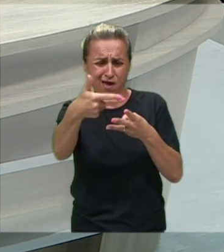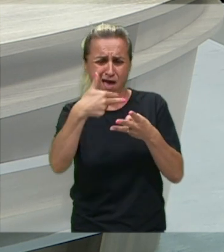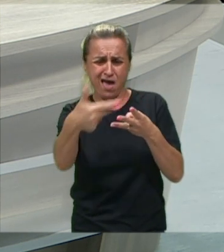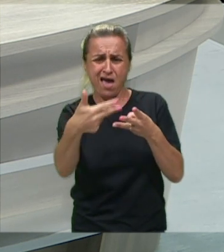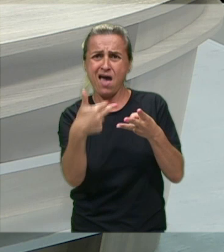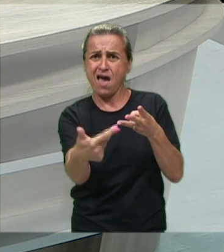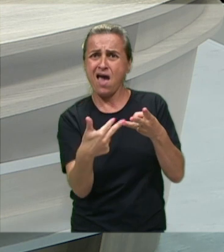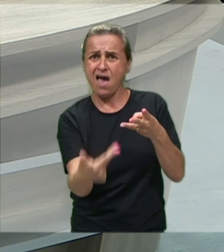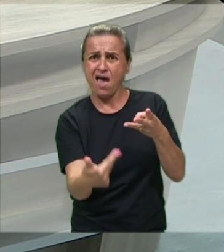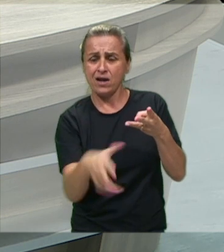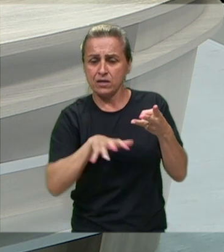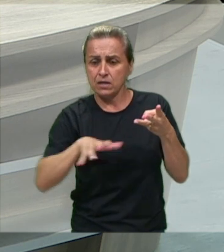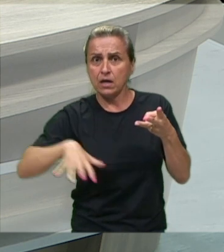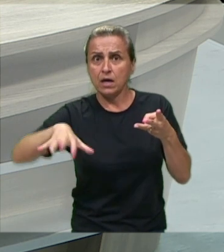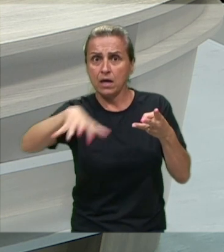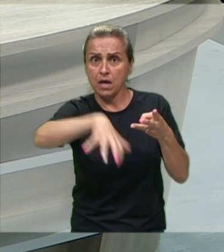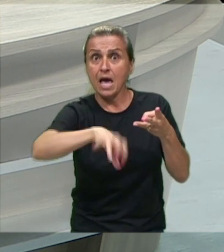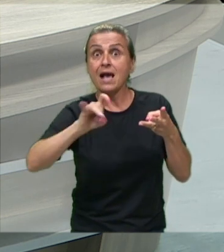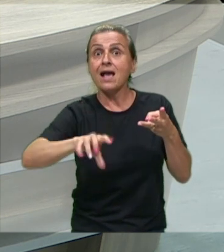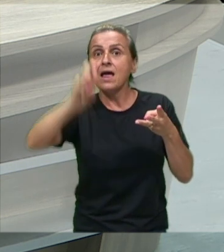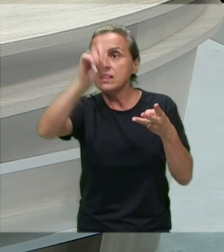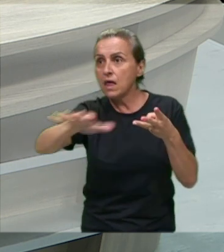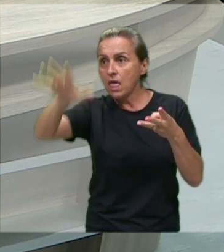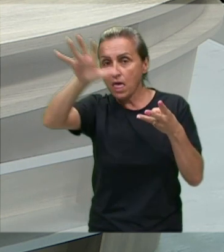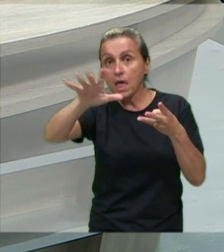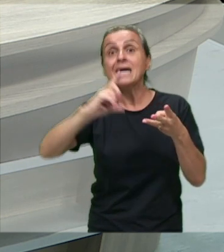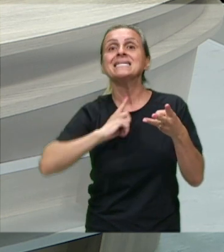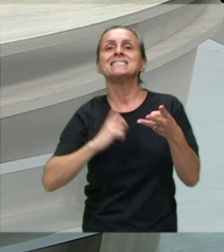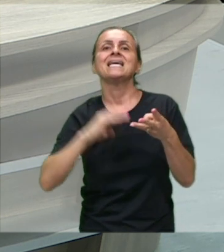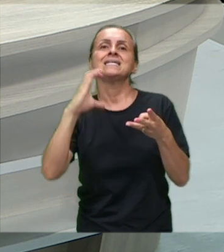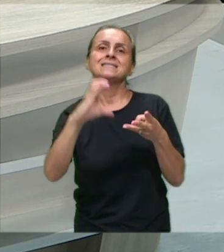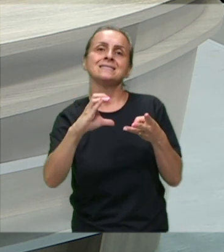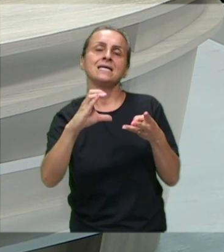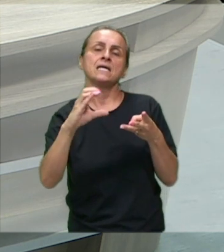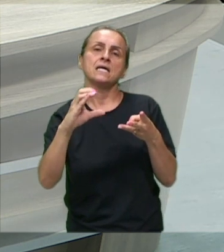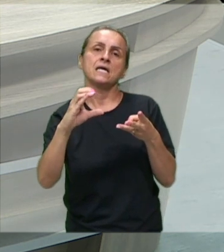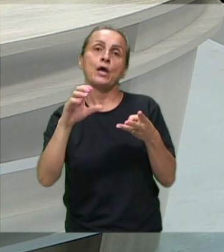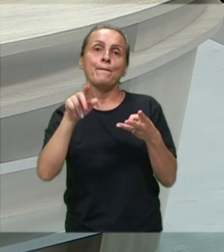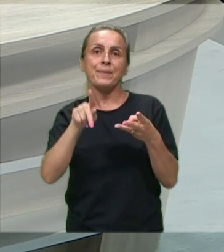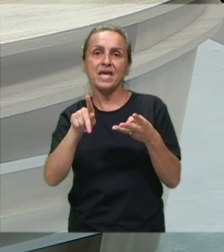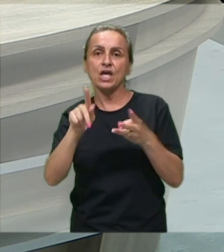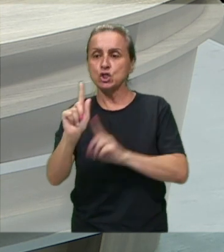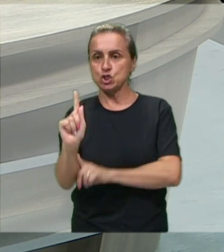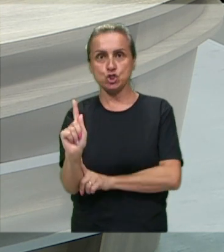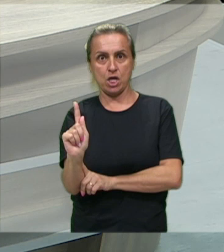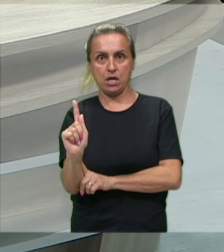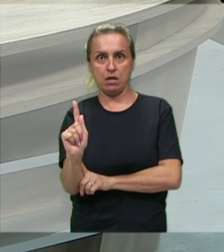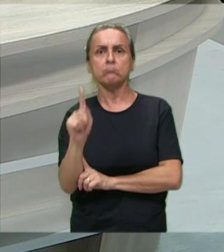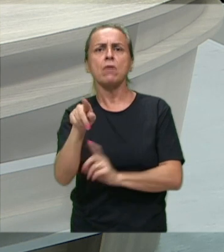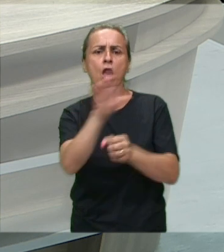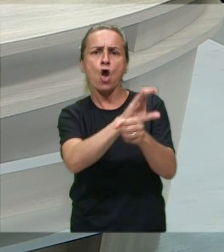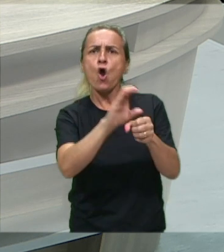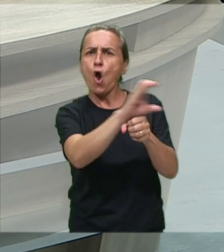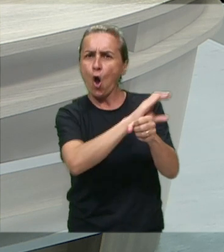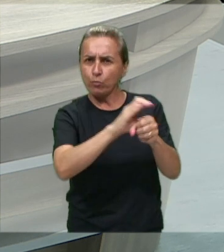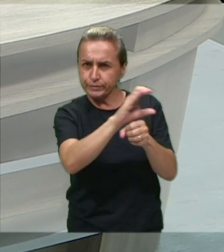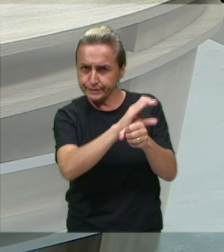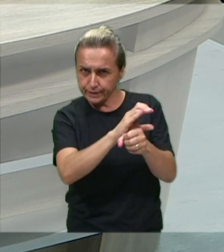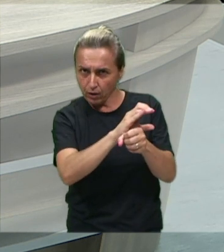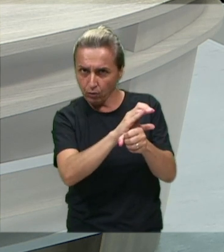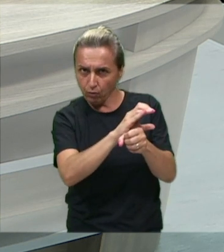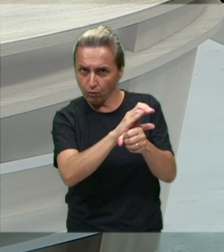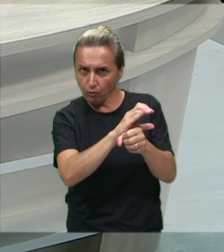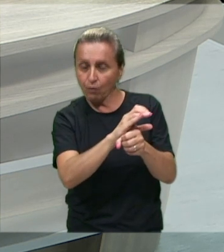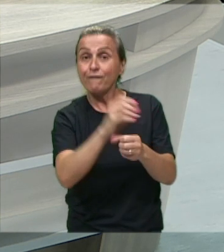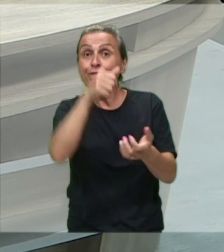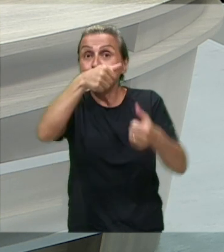Tudo faz, cada cenário desse, temos um CPG. O que é CPG? A Comissão de Pelágicos, ou seja, Comissão